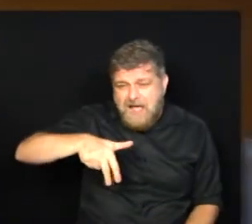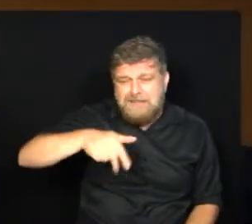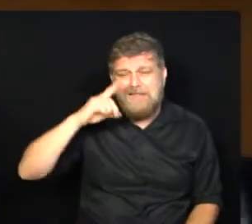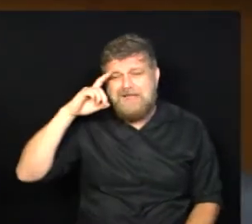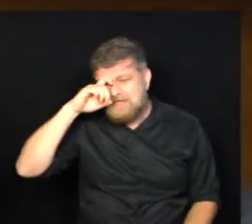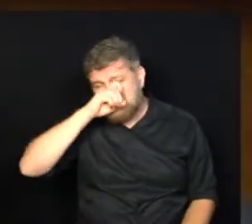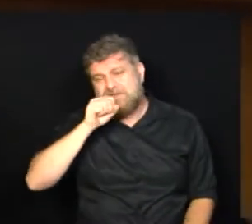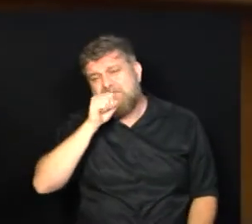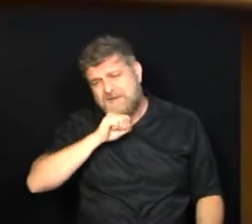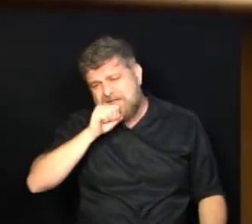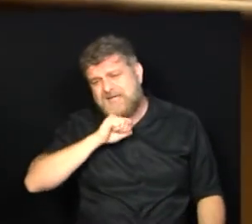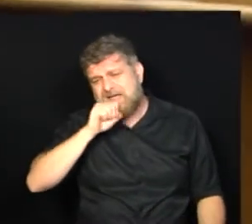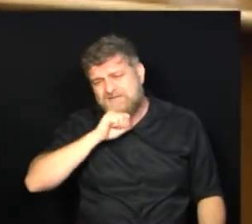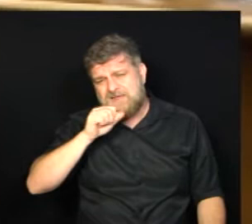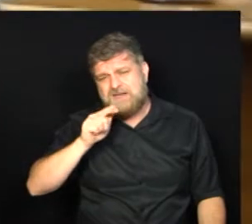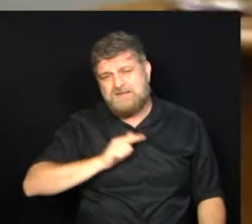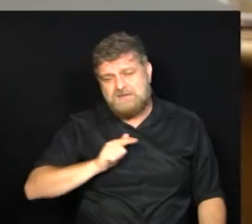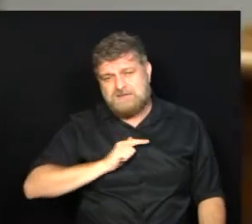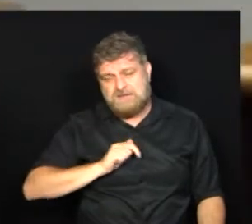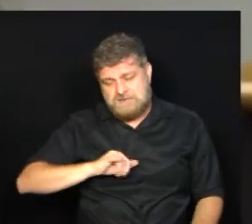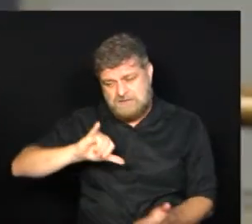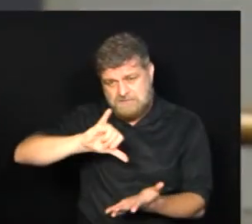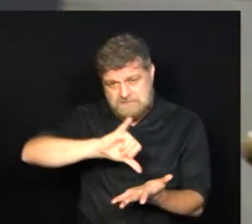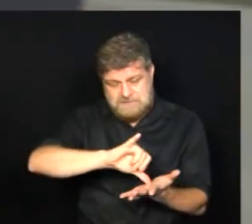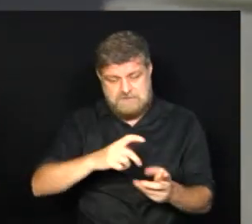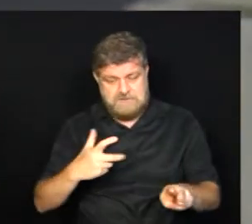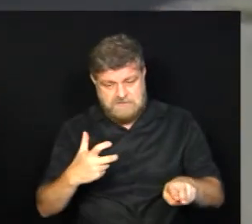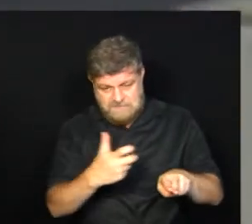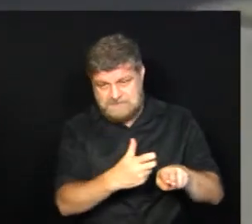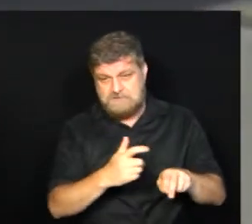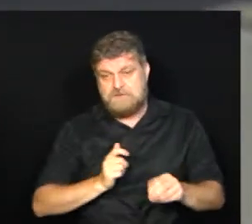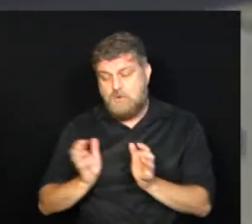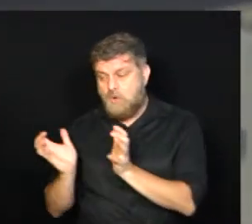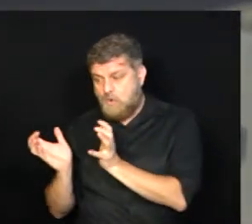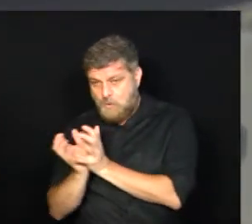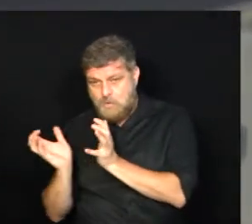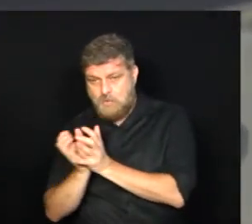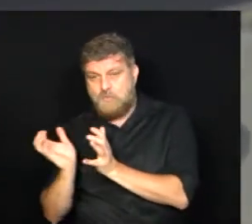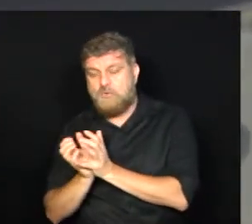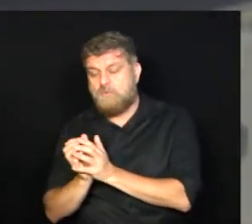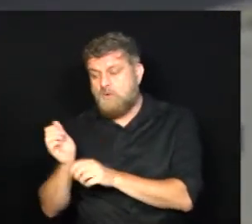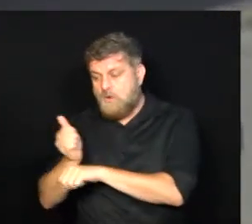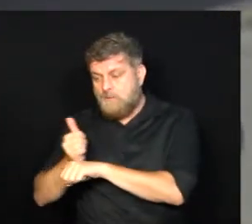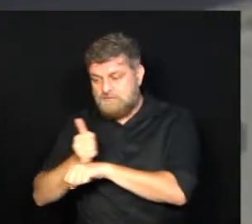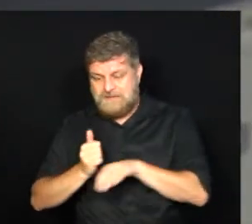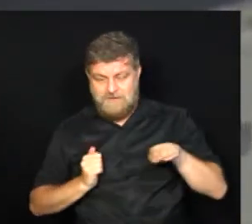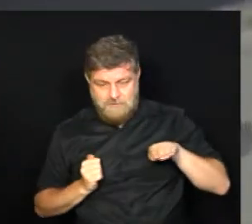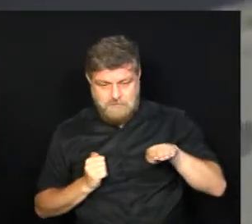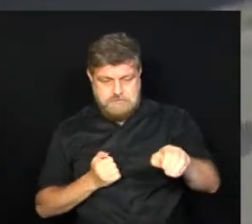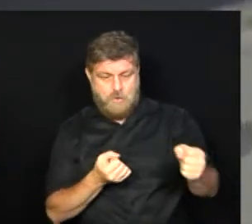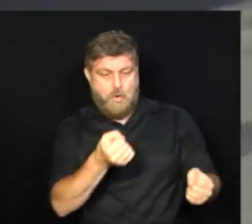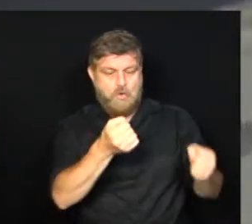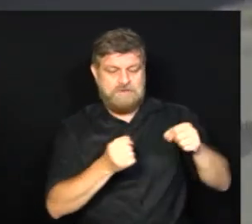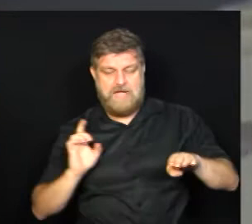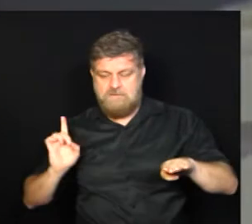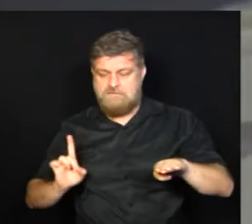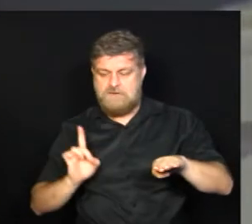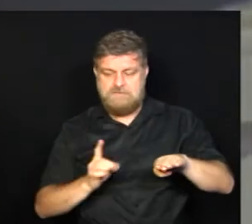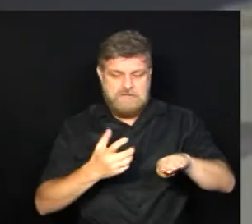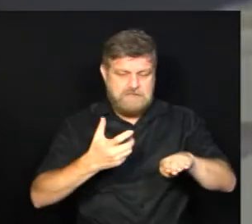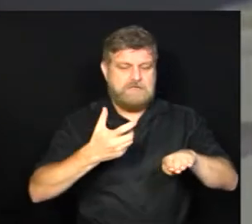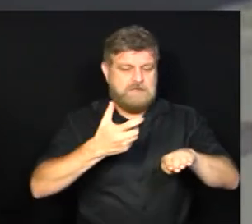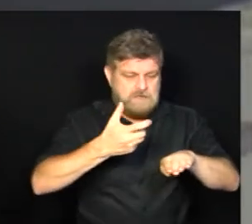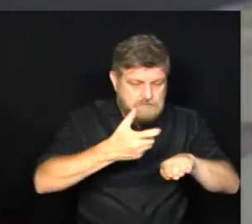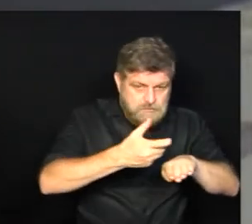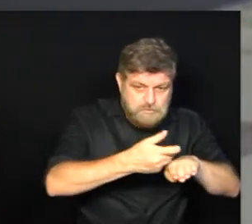que eventualmente venham aos nossos centros. Aí sim, as nossas equipes vão se deslocar até os carros. Mas é importante dizer que a